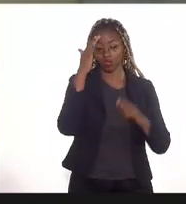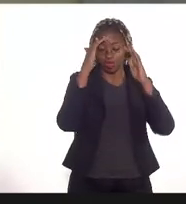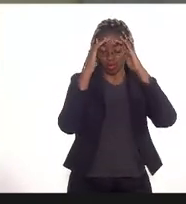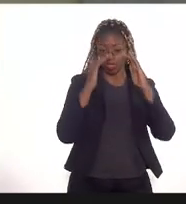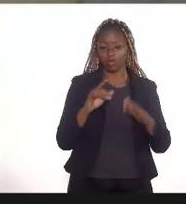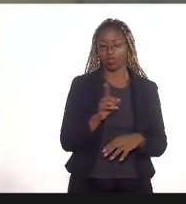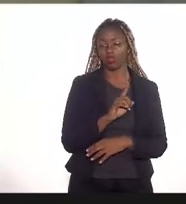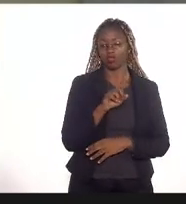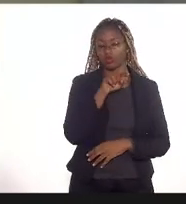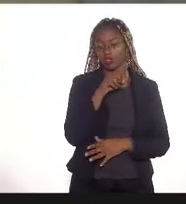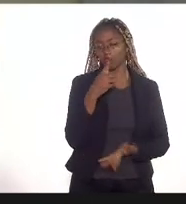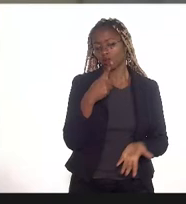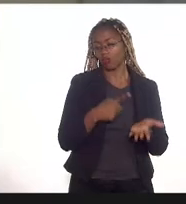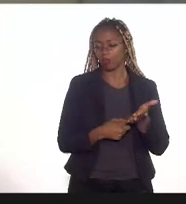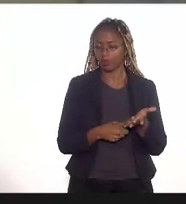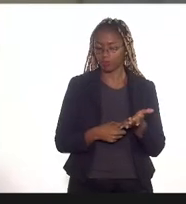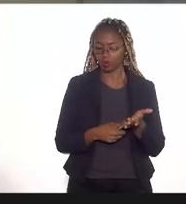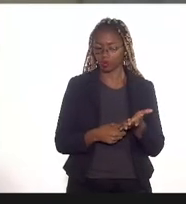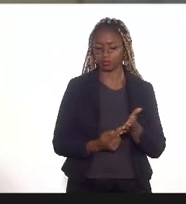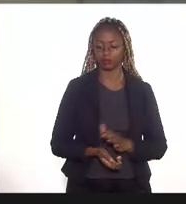o que se comprometeram.